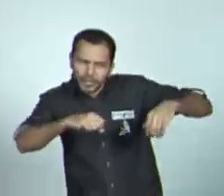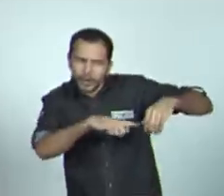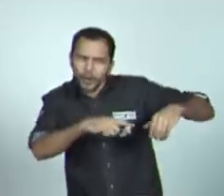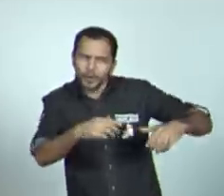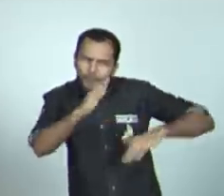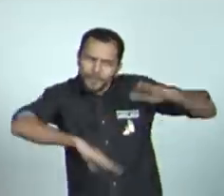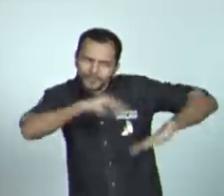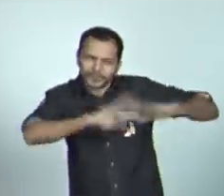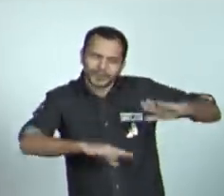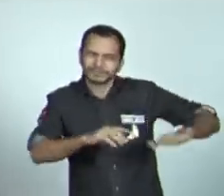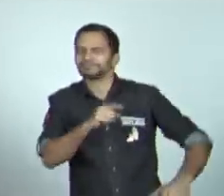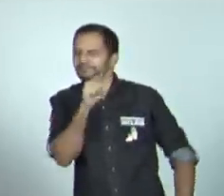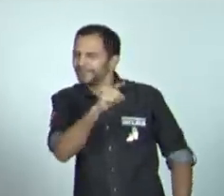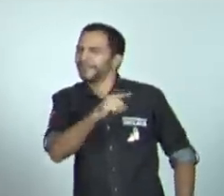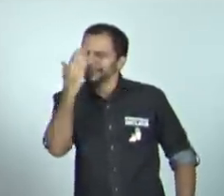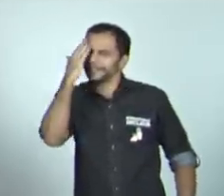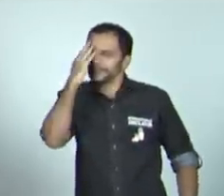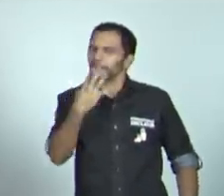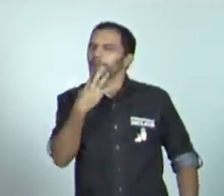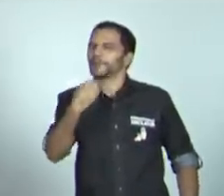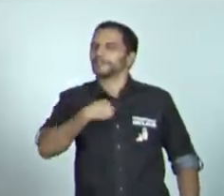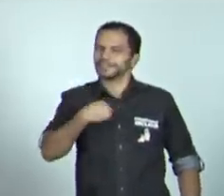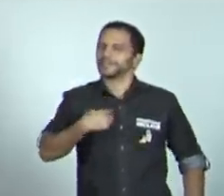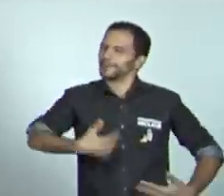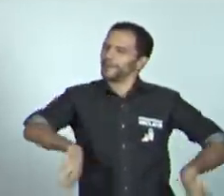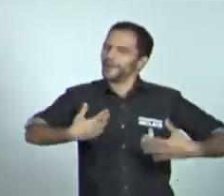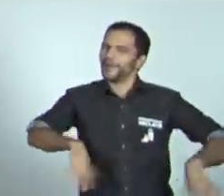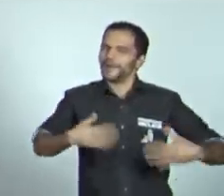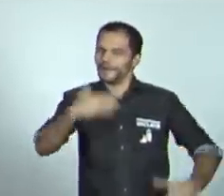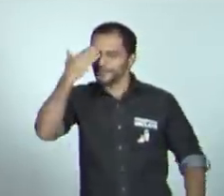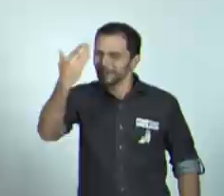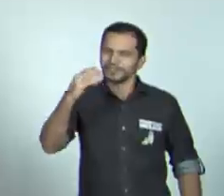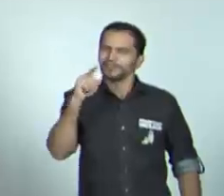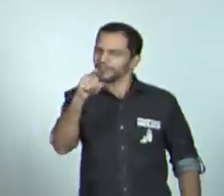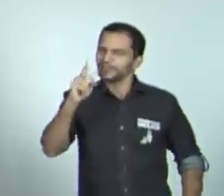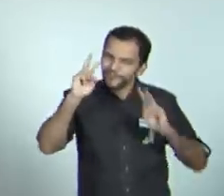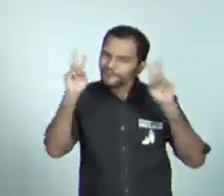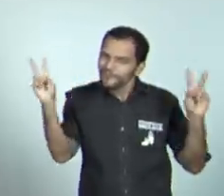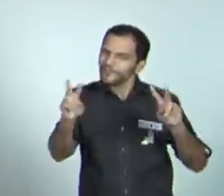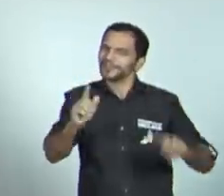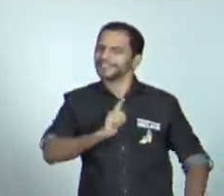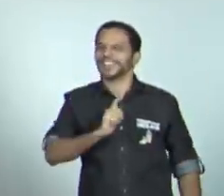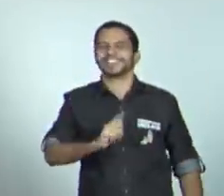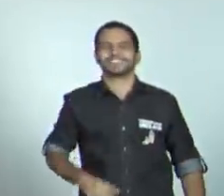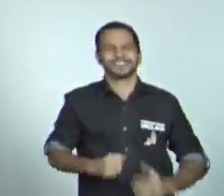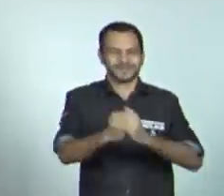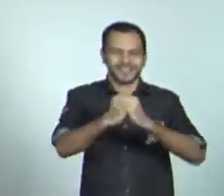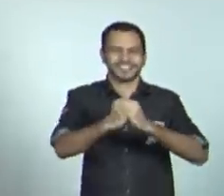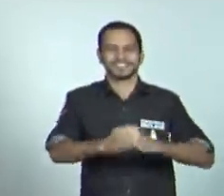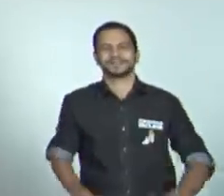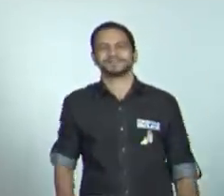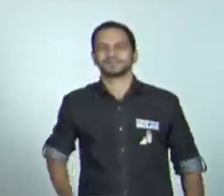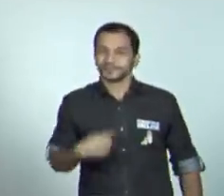pessoa que entende é uma pessoa que entende da coisa entendeu é uma pessoa visionária bem gente